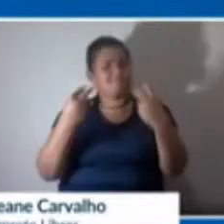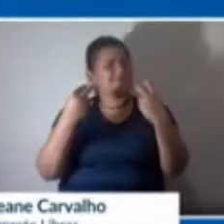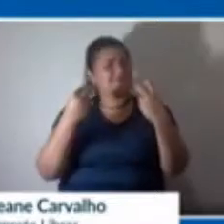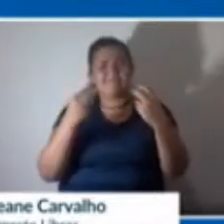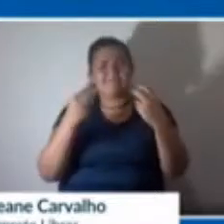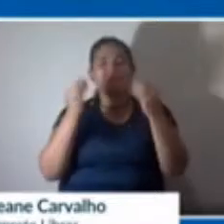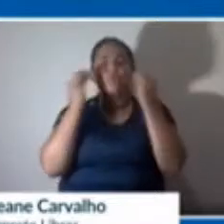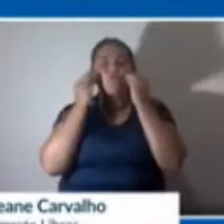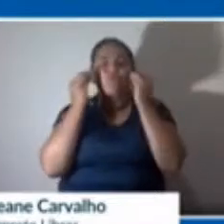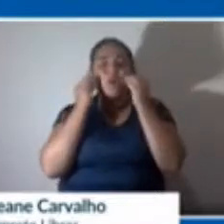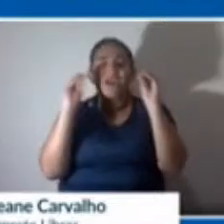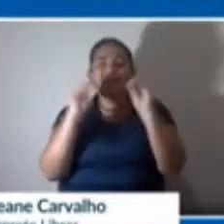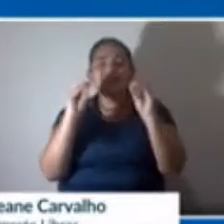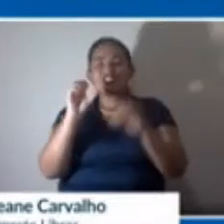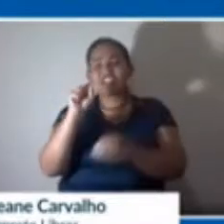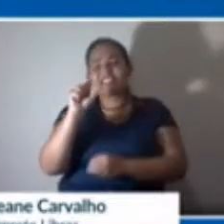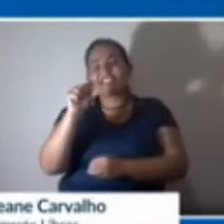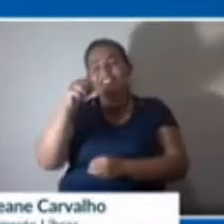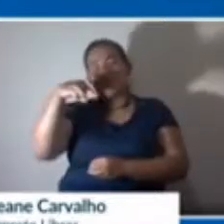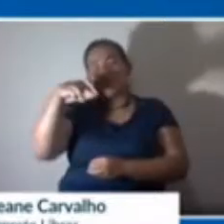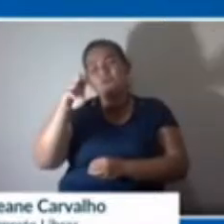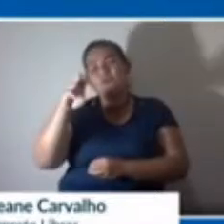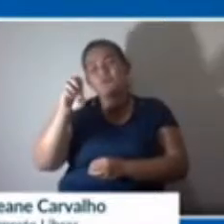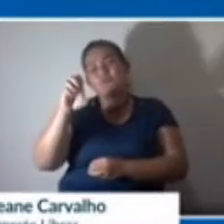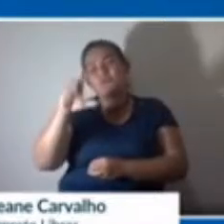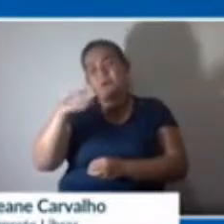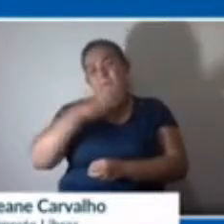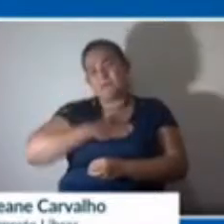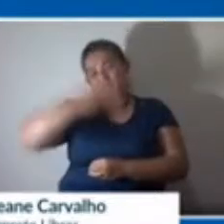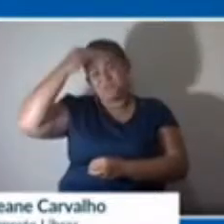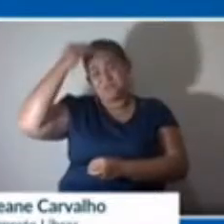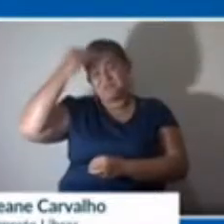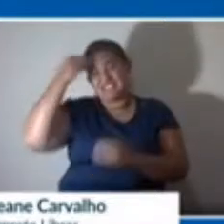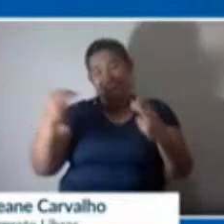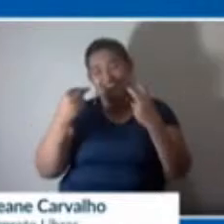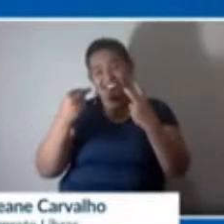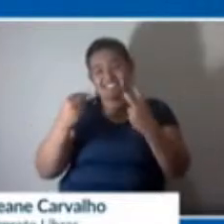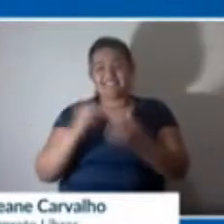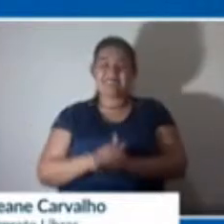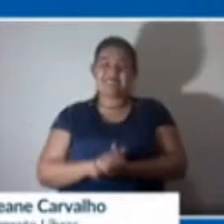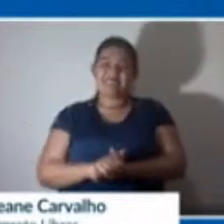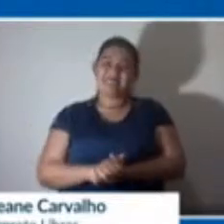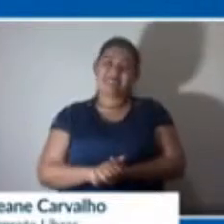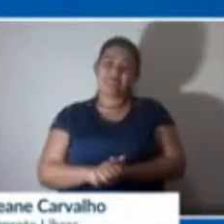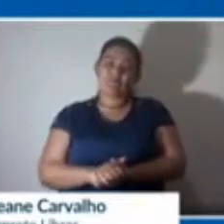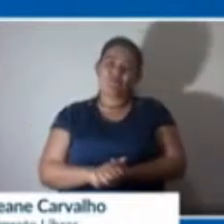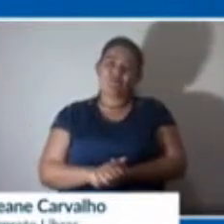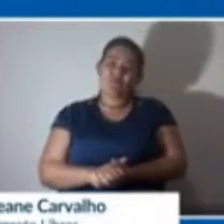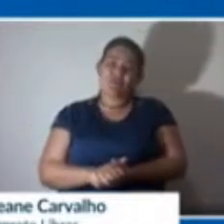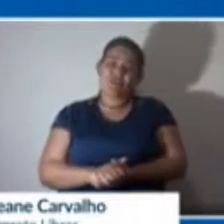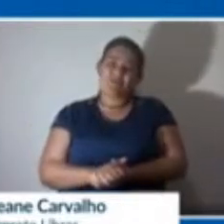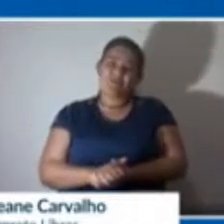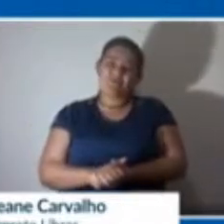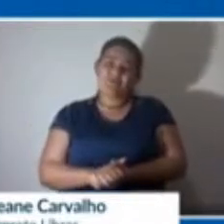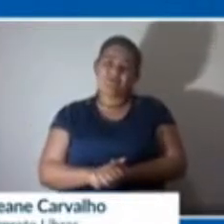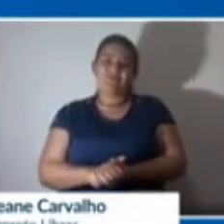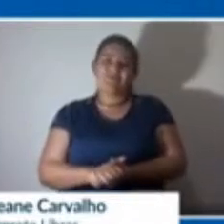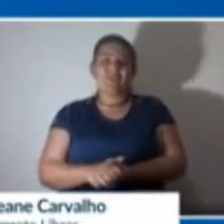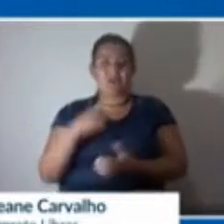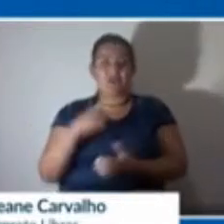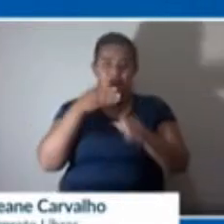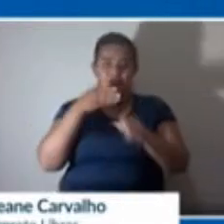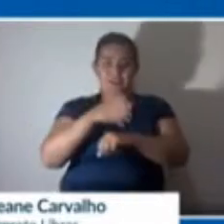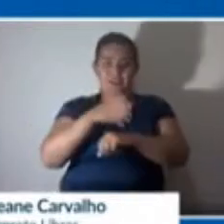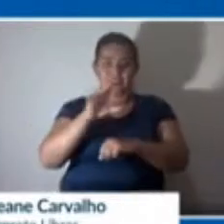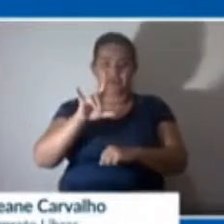sobrinho que está assistindo. Beijo para o Samuel. E já entrei aqui no Instagram e já estou seguindo Elas Fazem Cinema